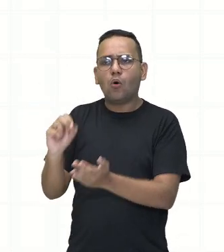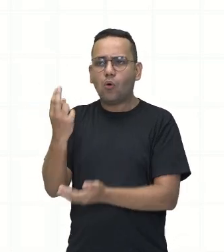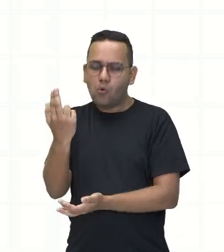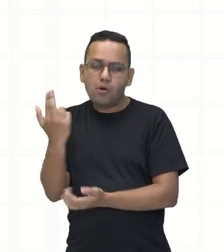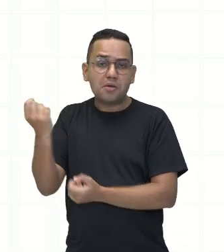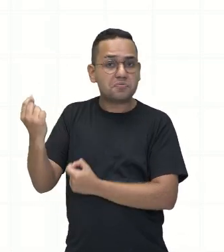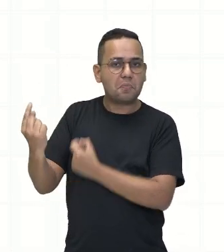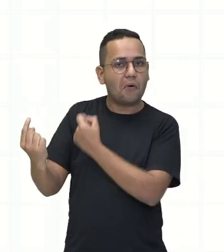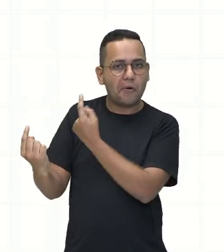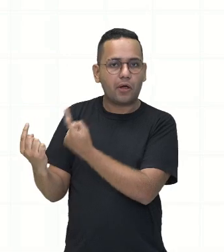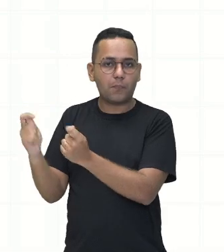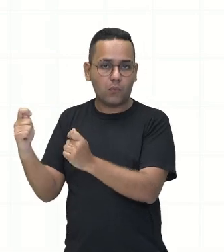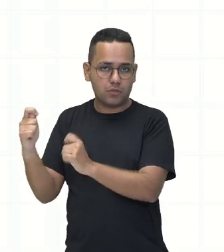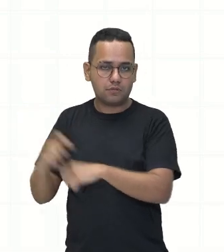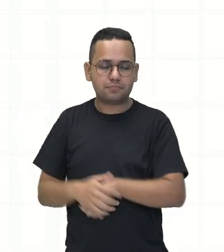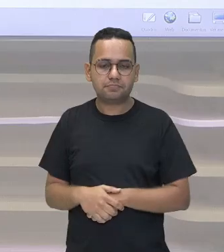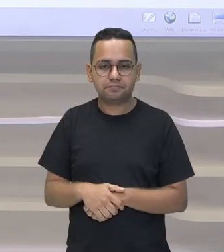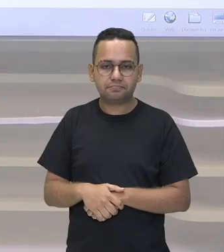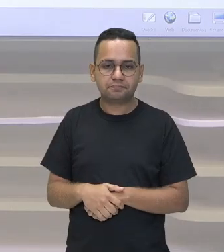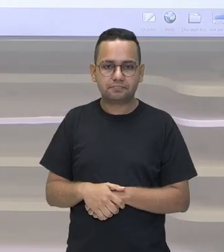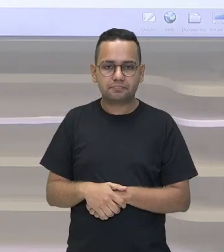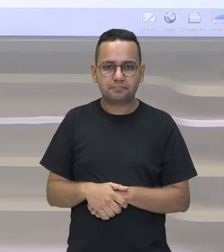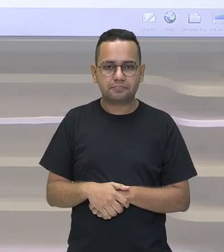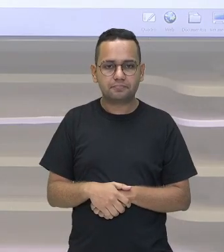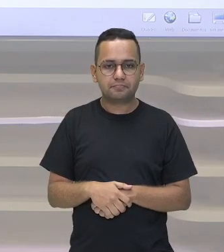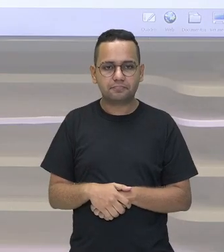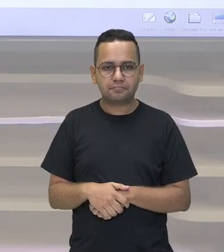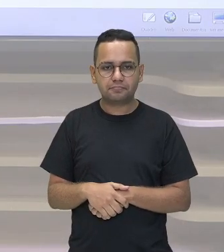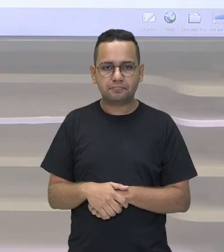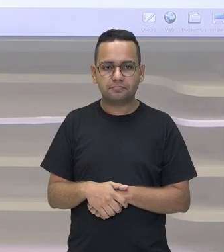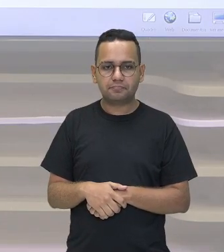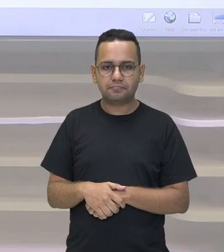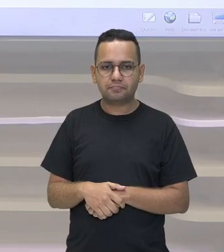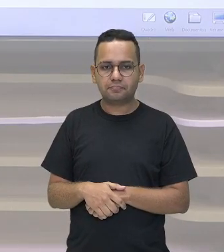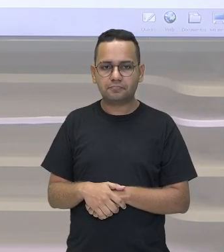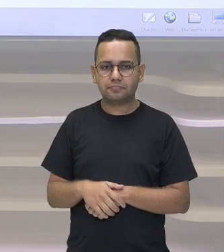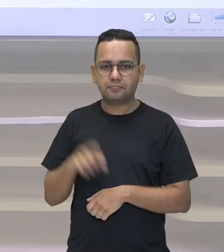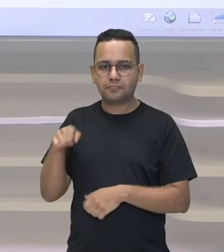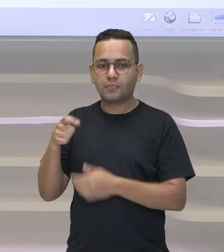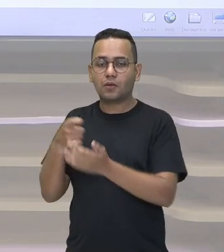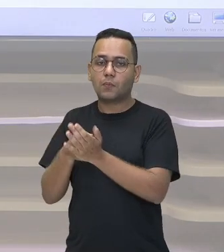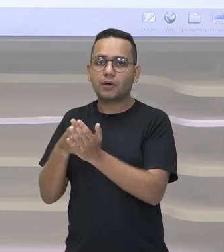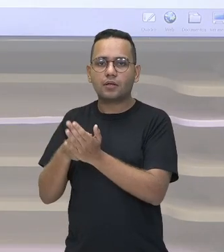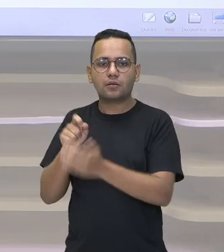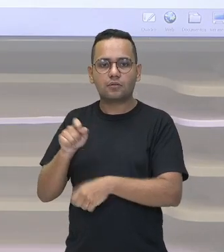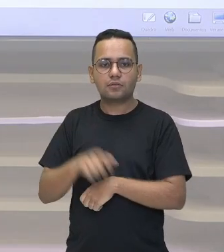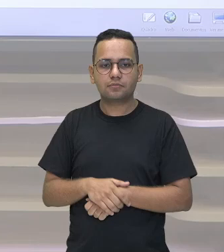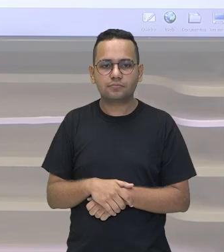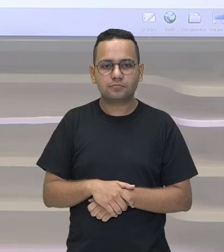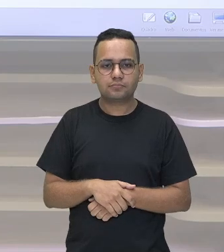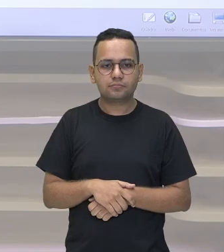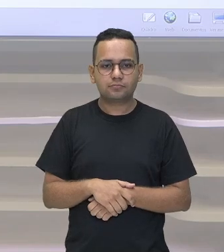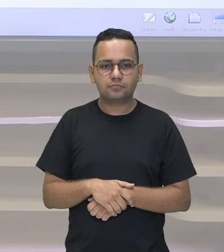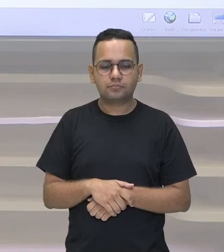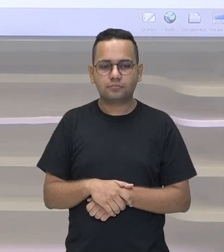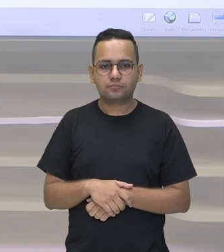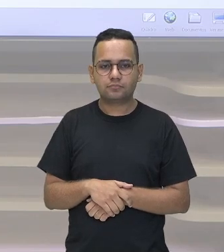Então, mutualismo obrigatório, nós temos como exemplo linkens, né? Que são aquela